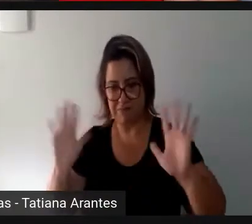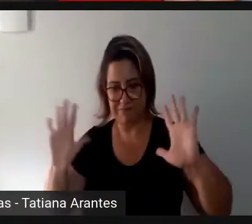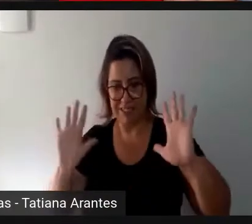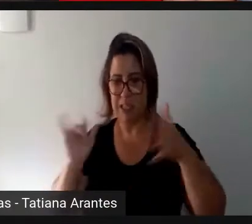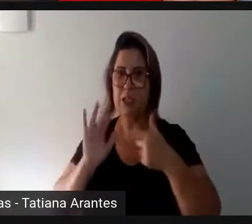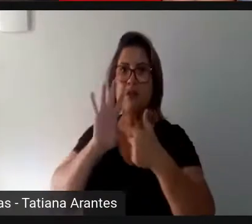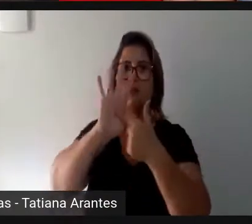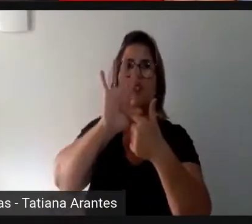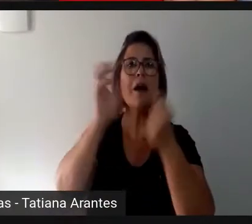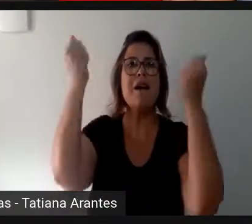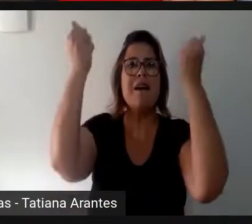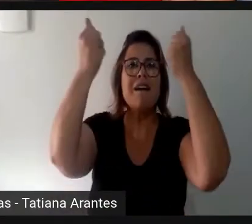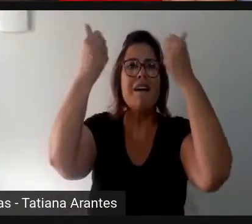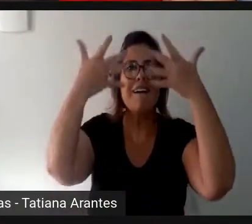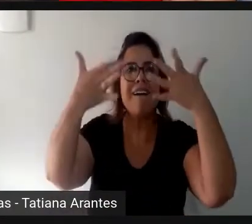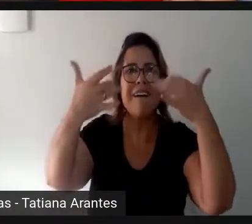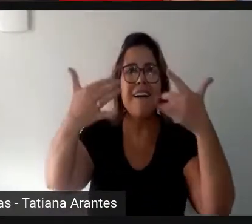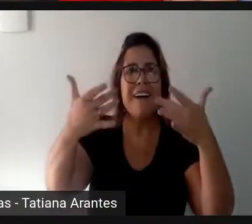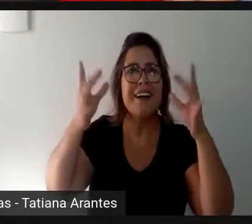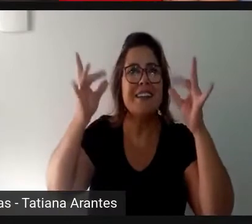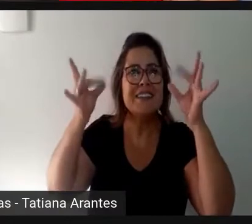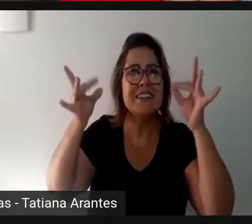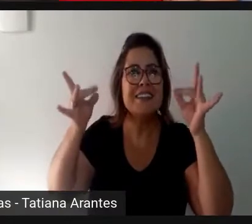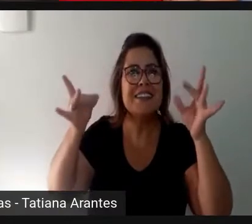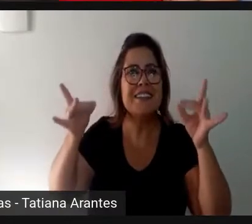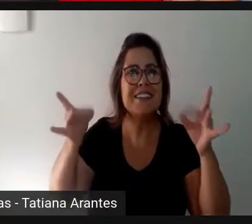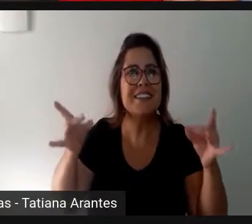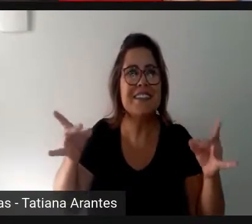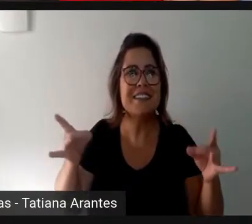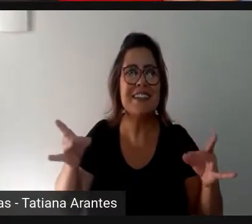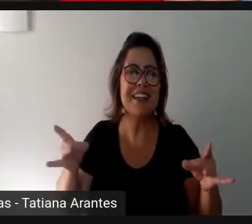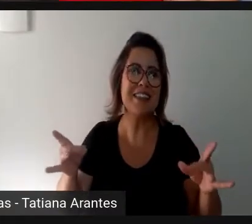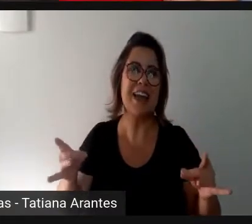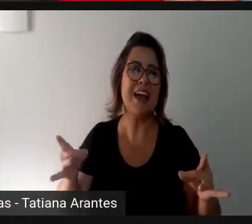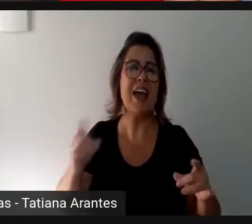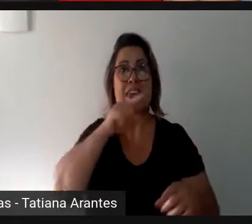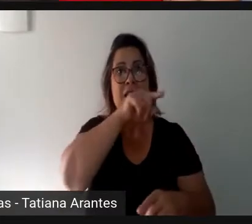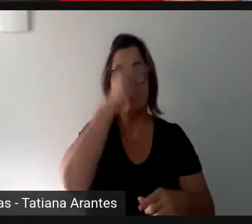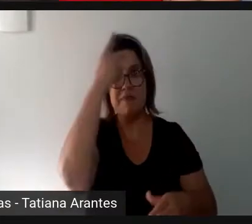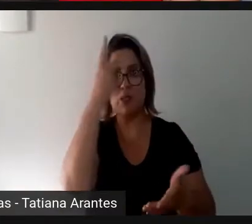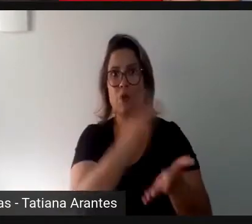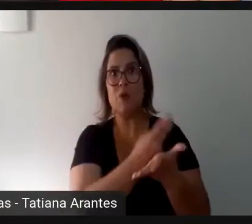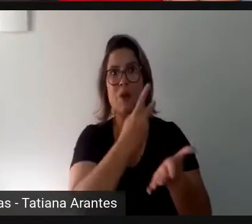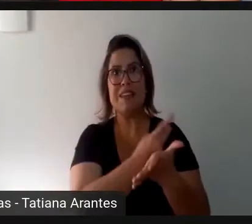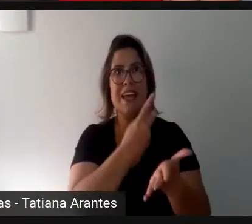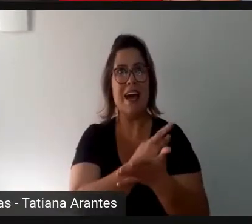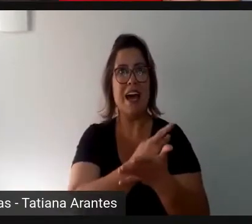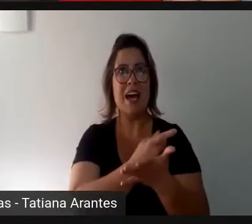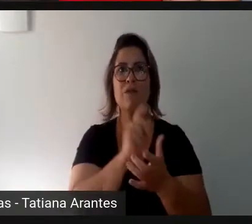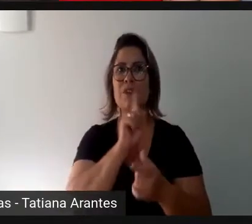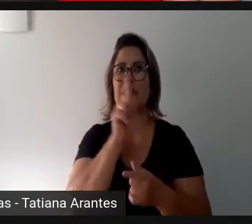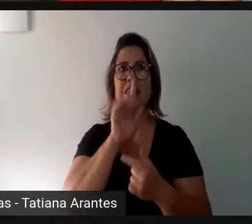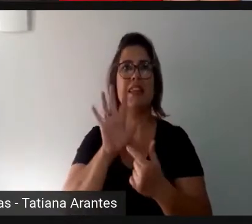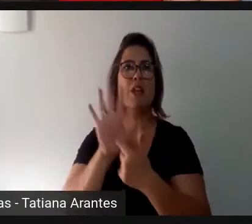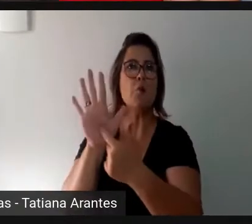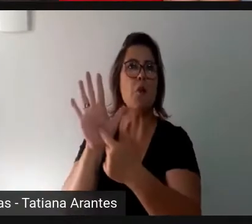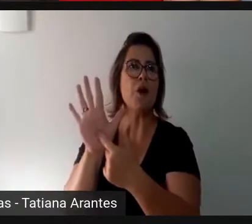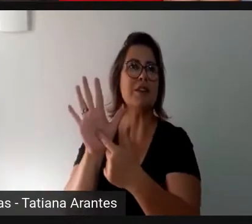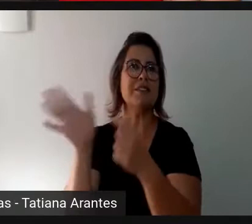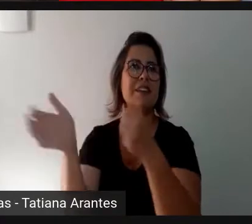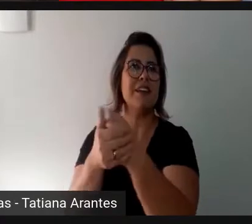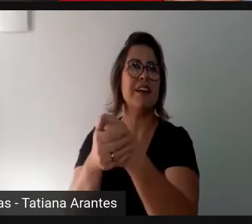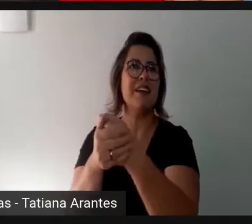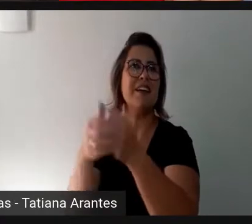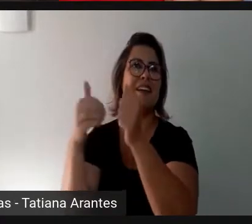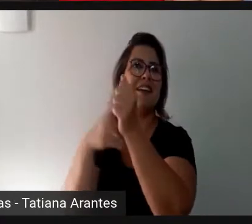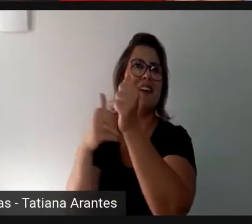fez. Quem quer fazer errado, não quer registrar nada e não coloca nada em lugar nenhum. Gente, seja